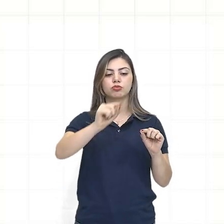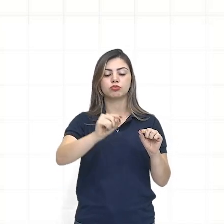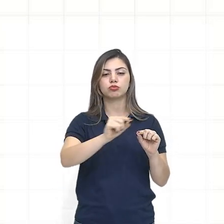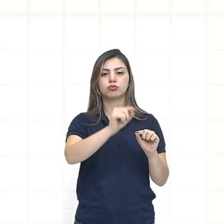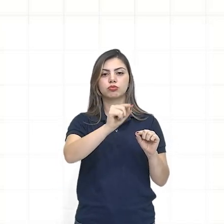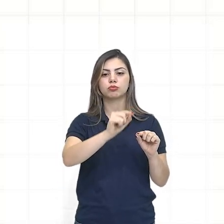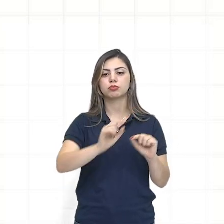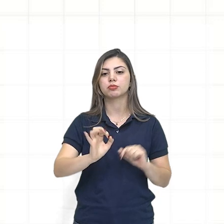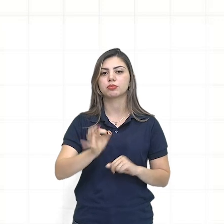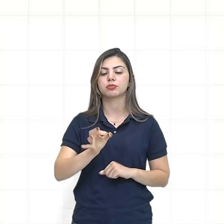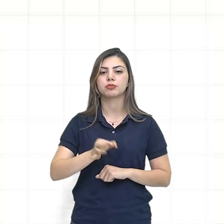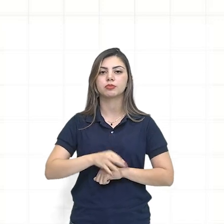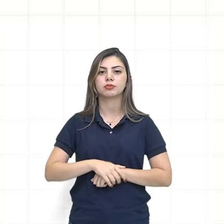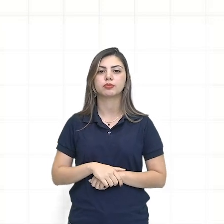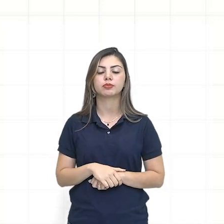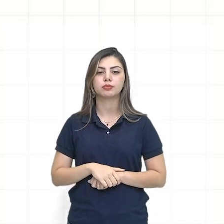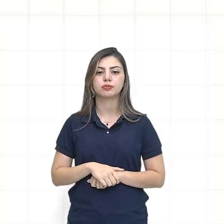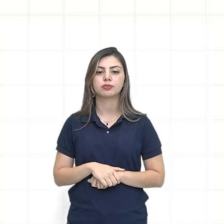cordas.